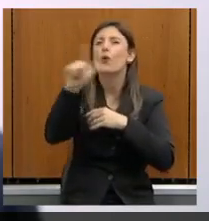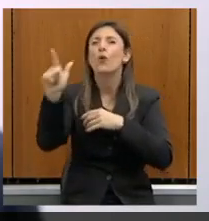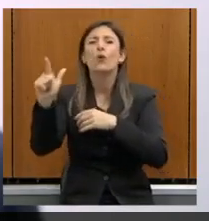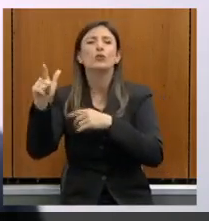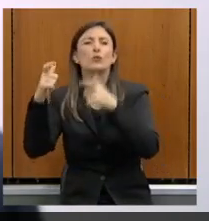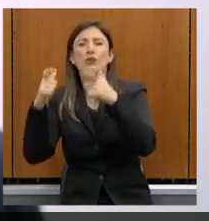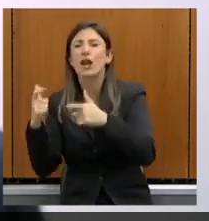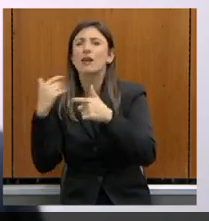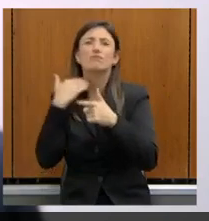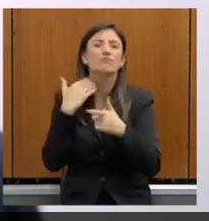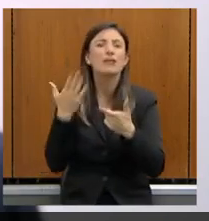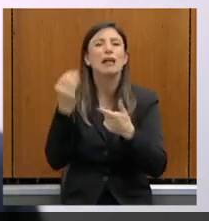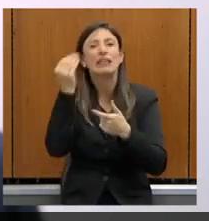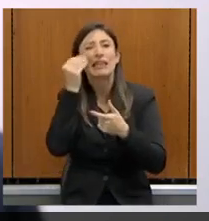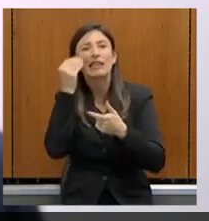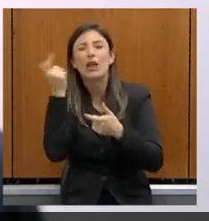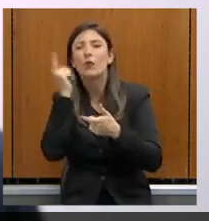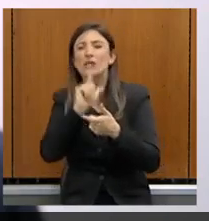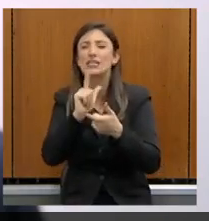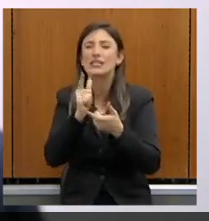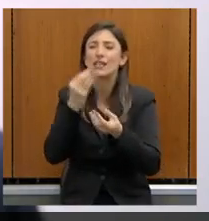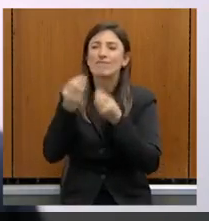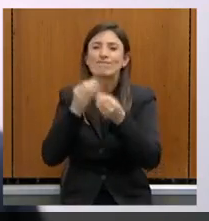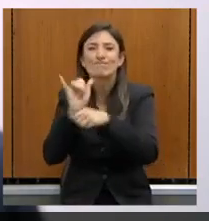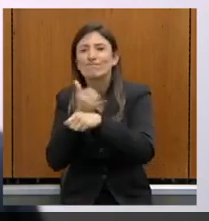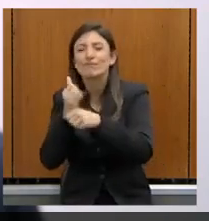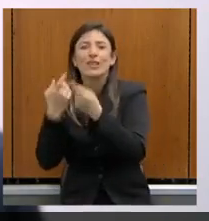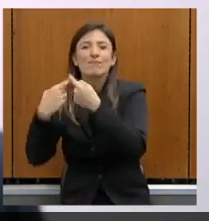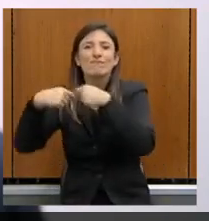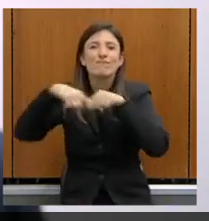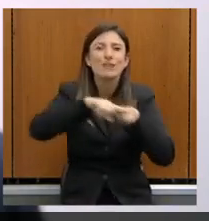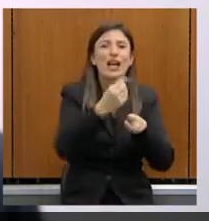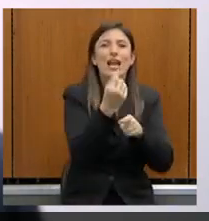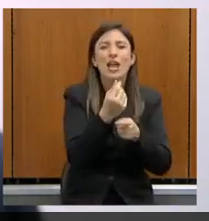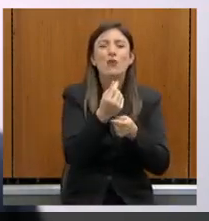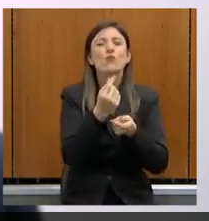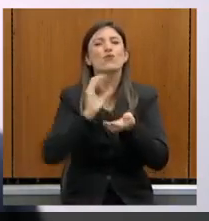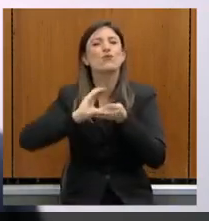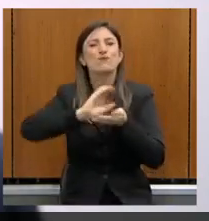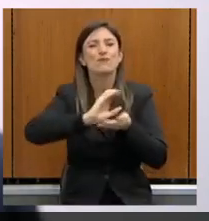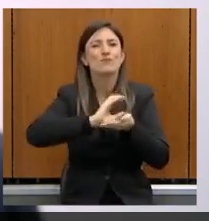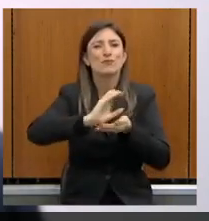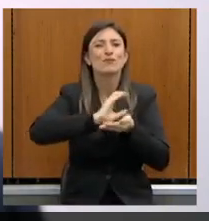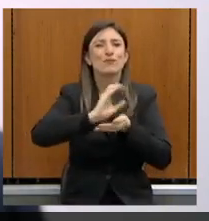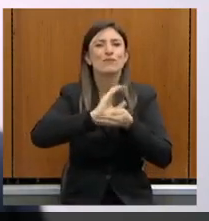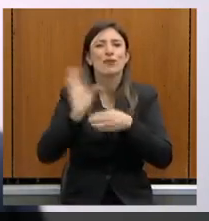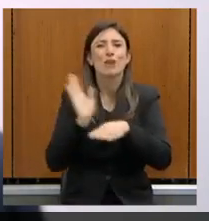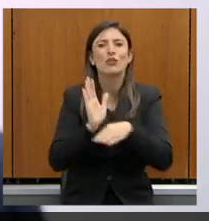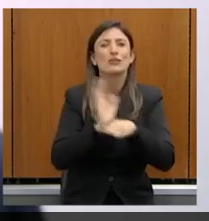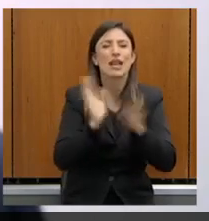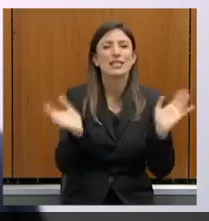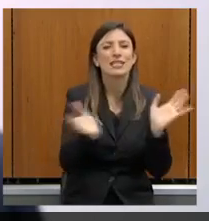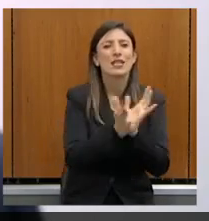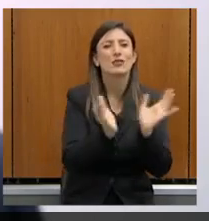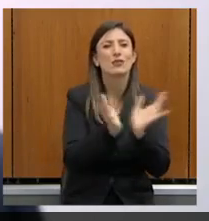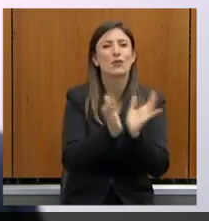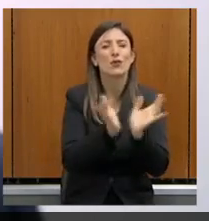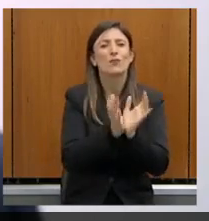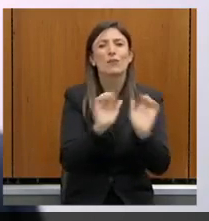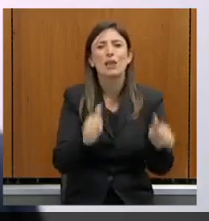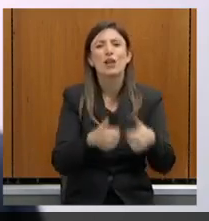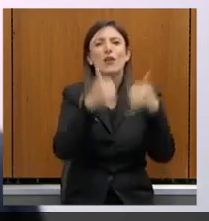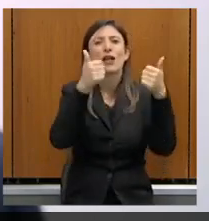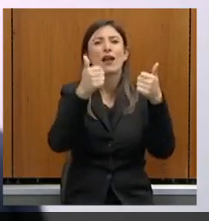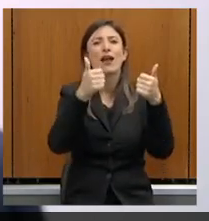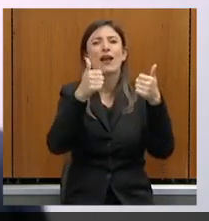aí passíveis de amparar esses setores, especialmente para amenizar aí as barreiras burocráticas